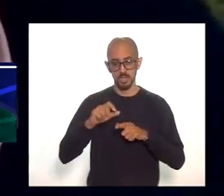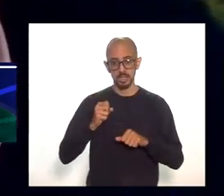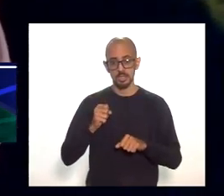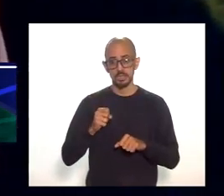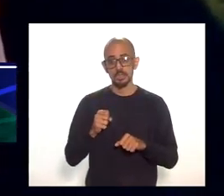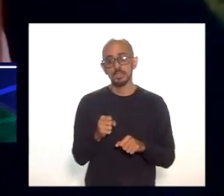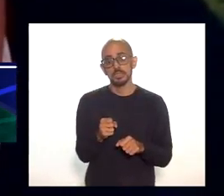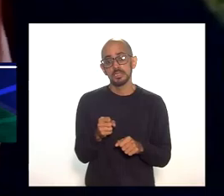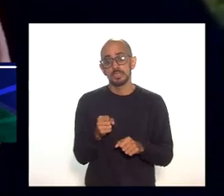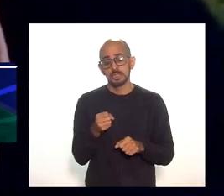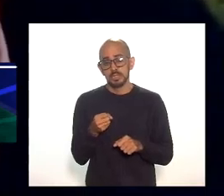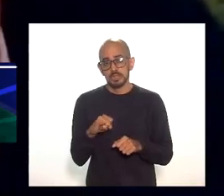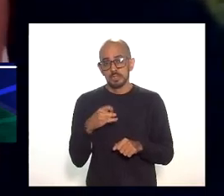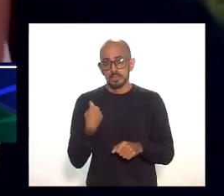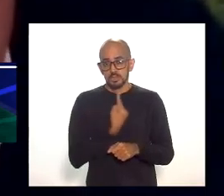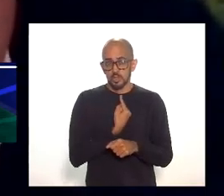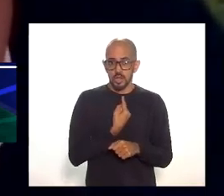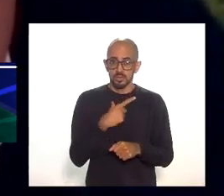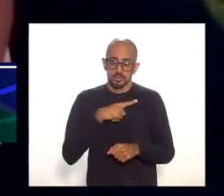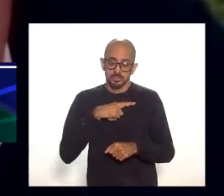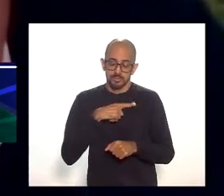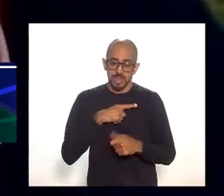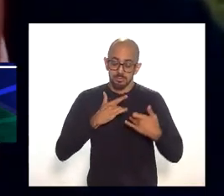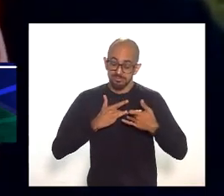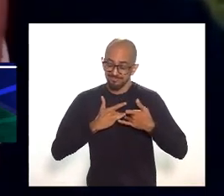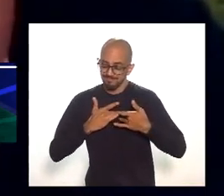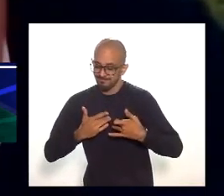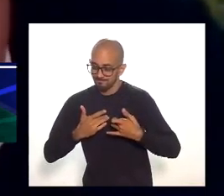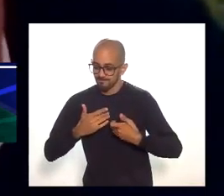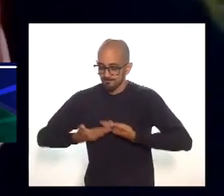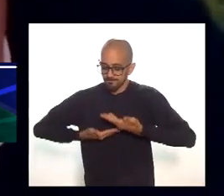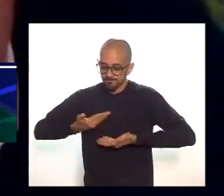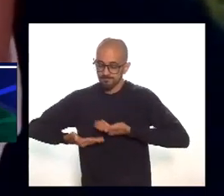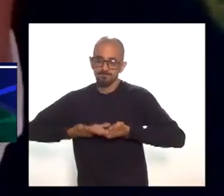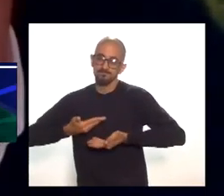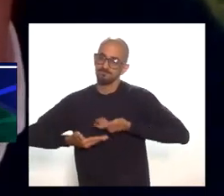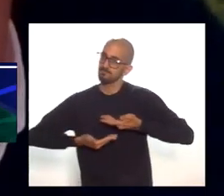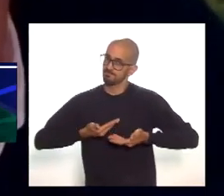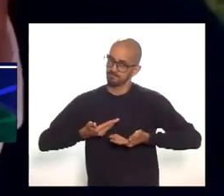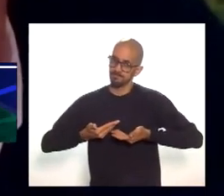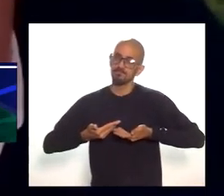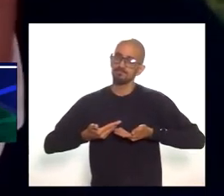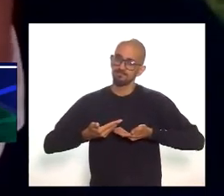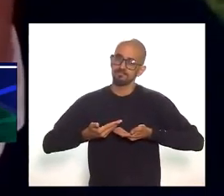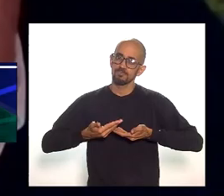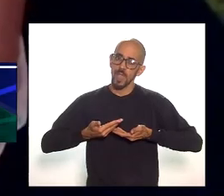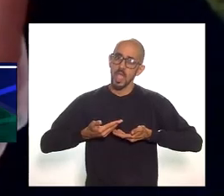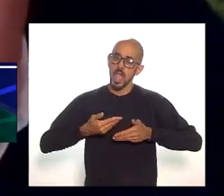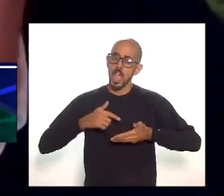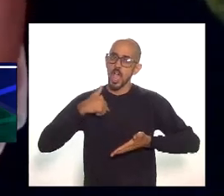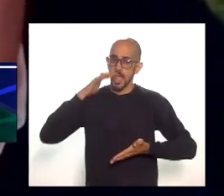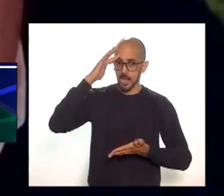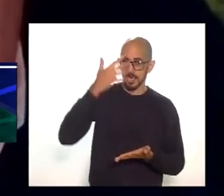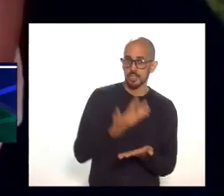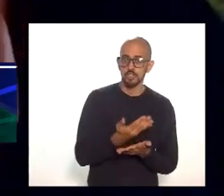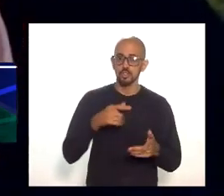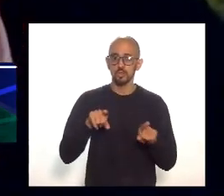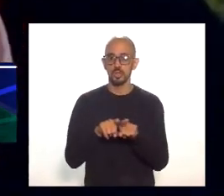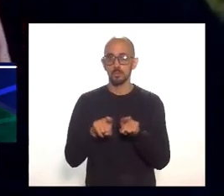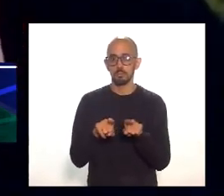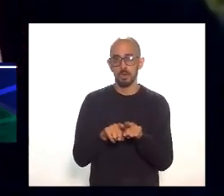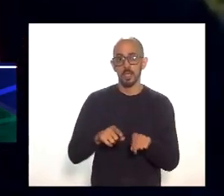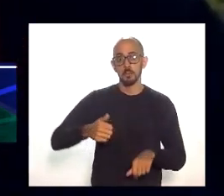muita articulação, com muita solidariedade, né, com muita cooperação. E acredito que, em